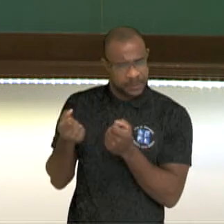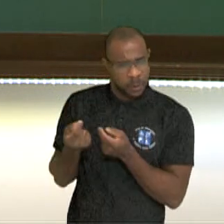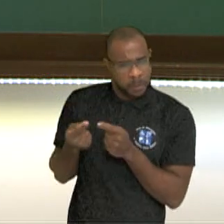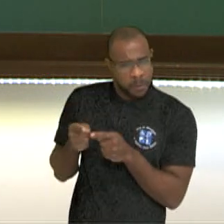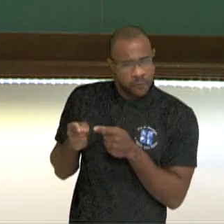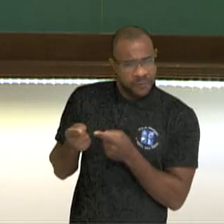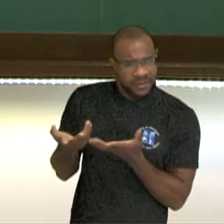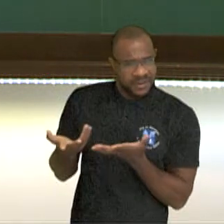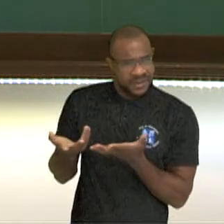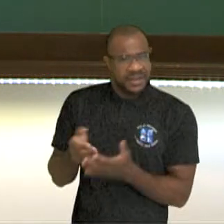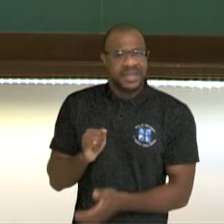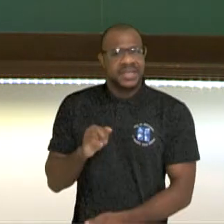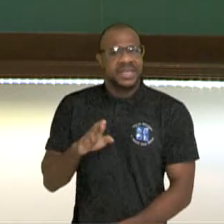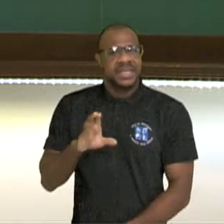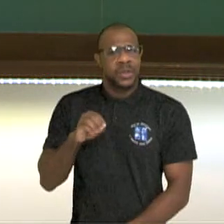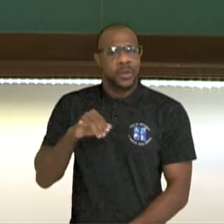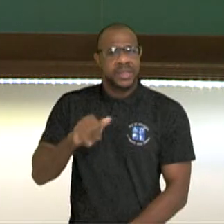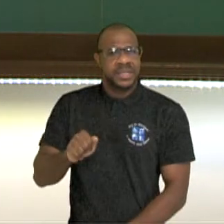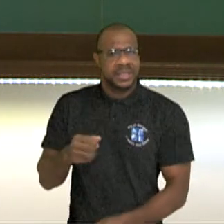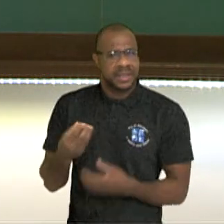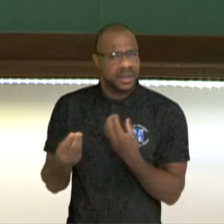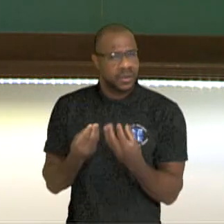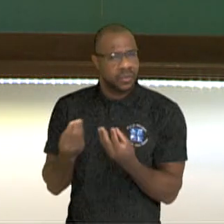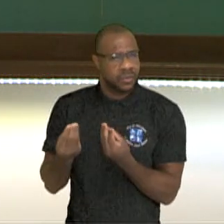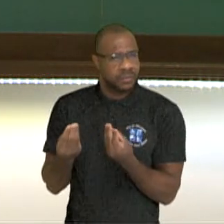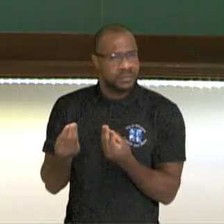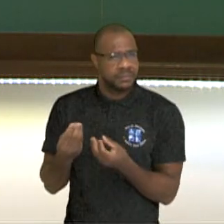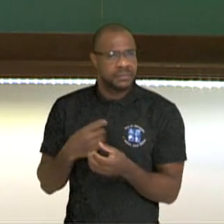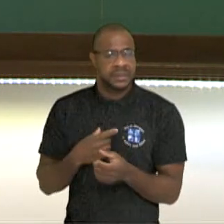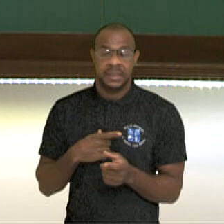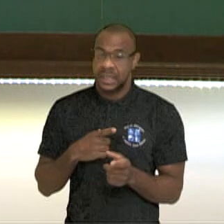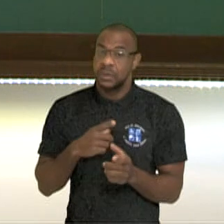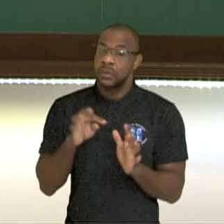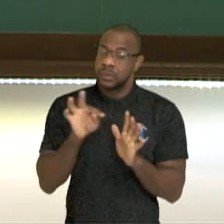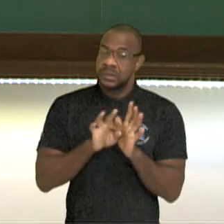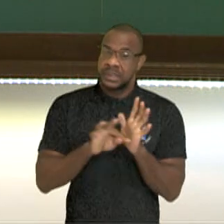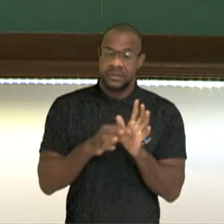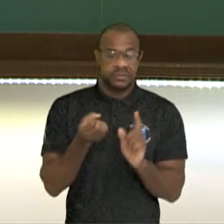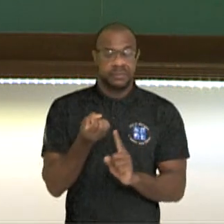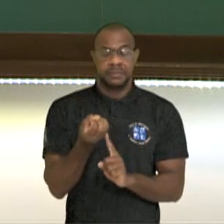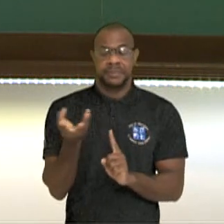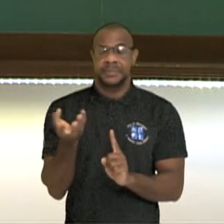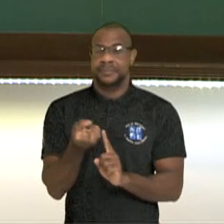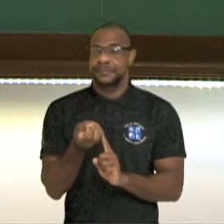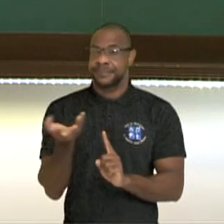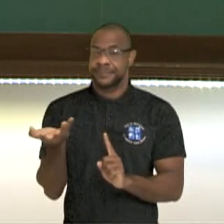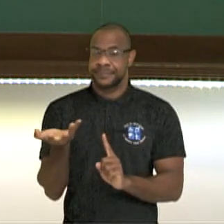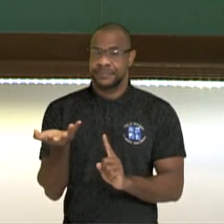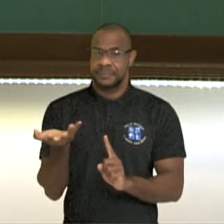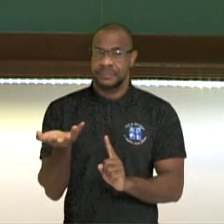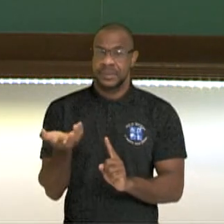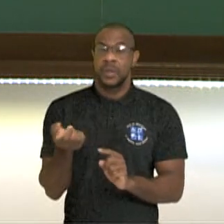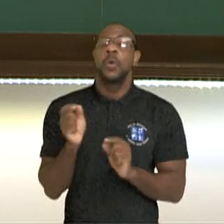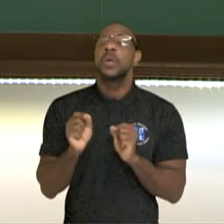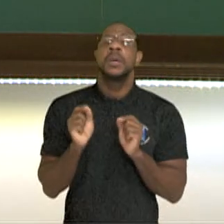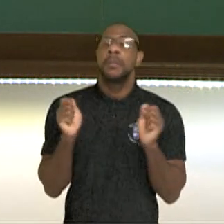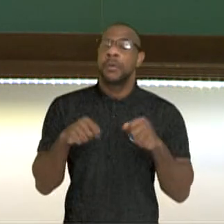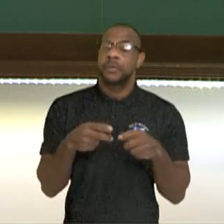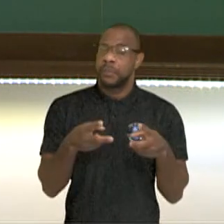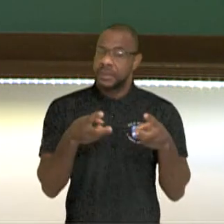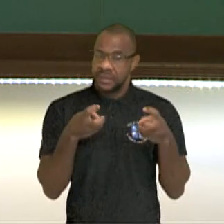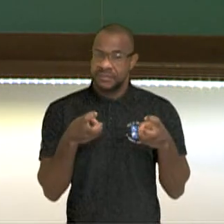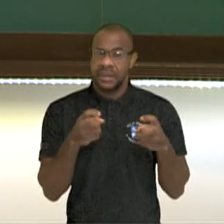quando não temos palavras. Aqui nós temos um texto não verbal. Então vamos ver aqui o que nós poderíamos observar